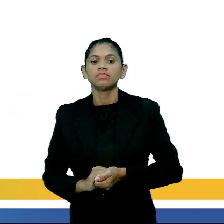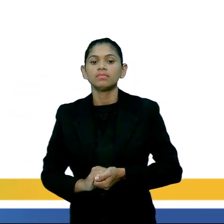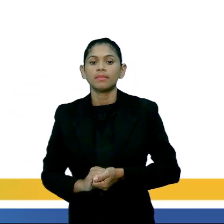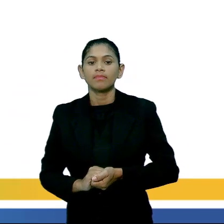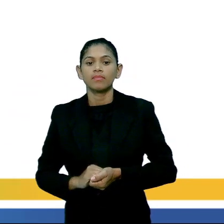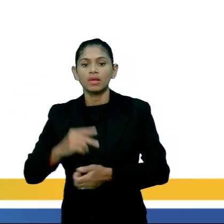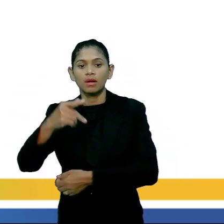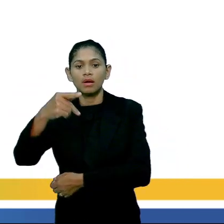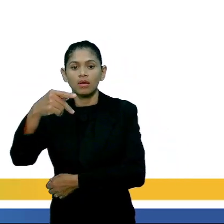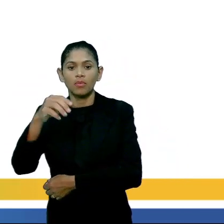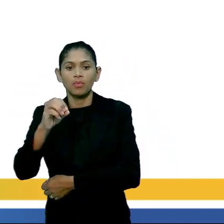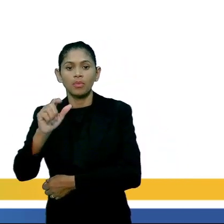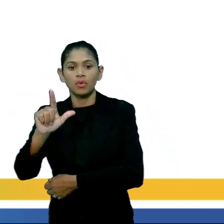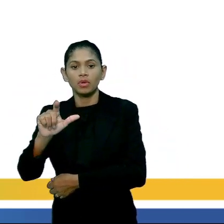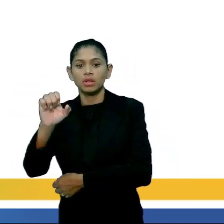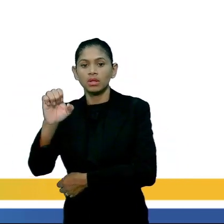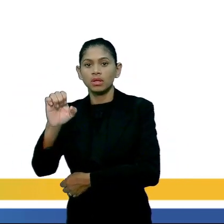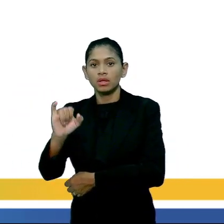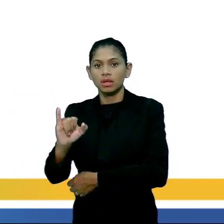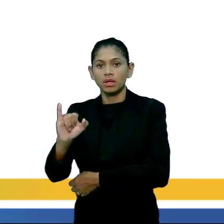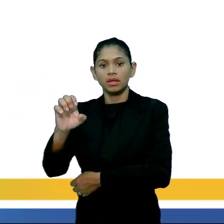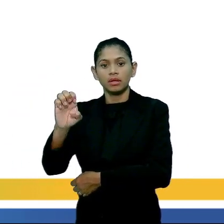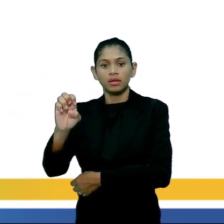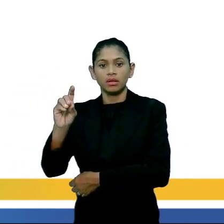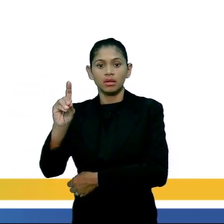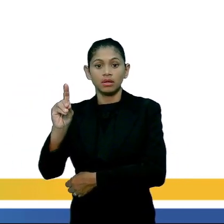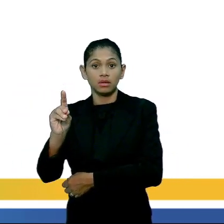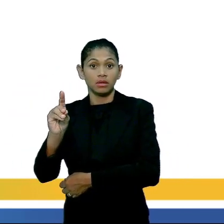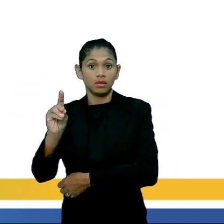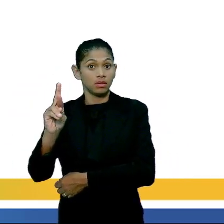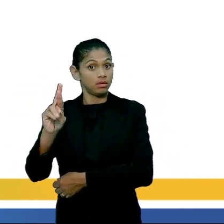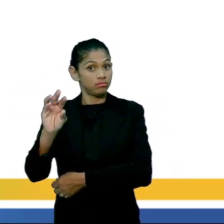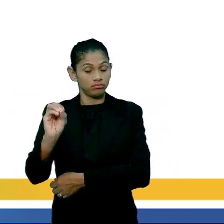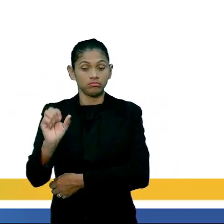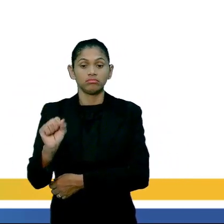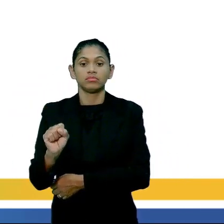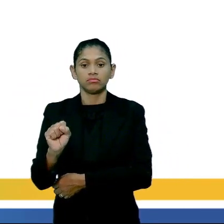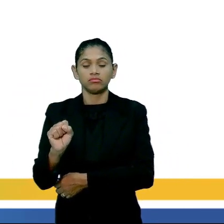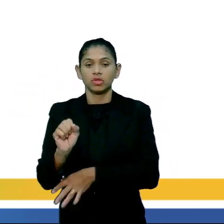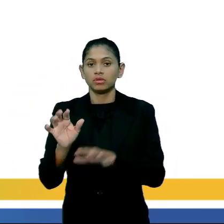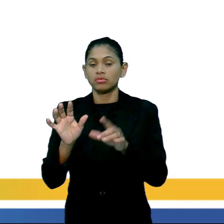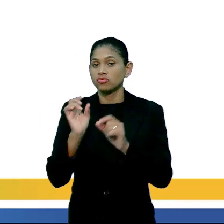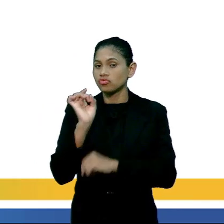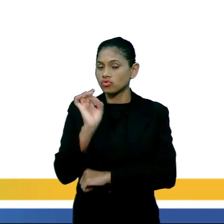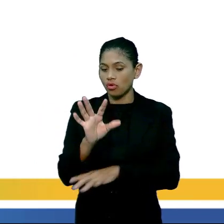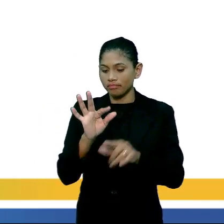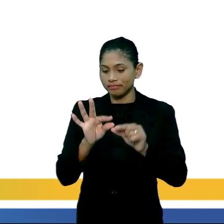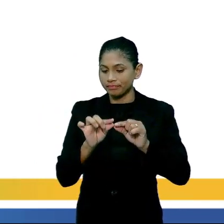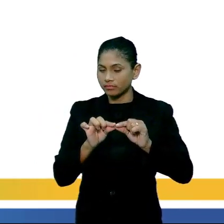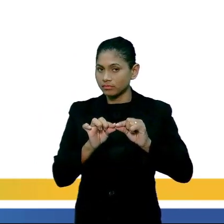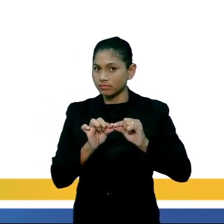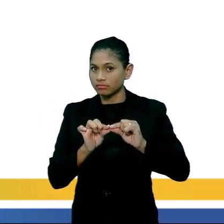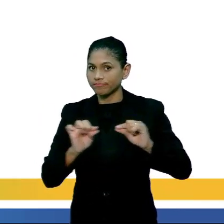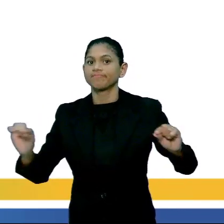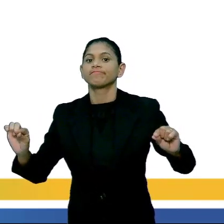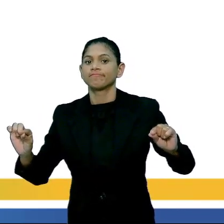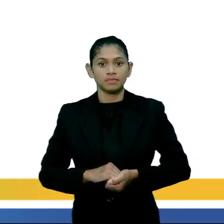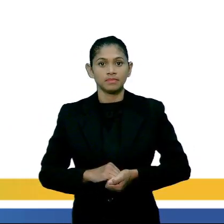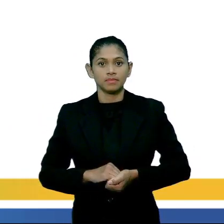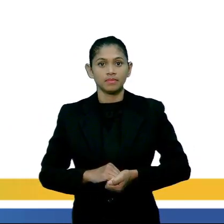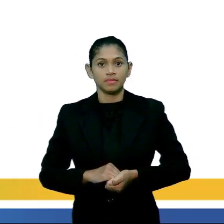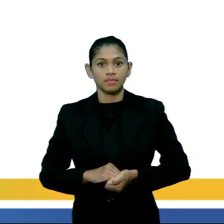geometricamente planas, formados somente por retas, tá bom? Só para a gente dar uma lembrada nisso